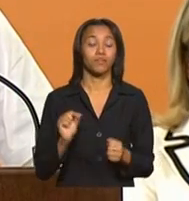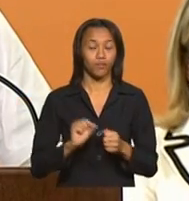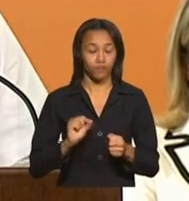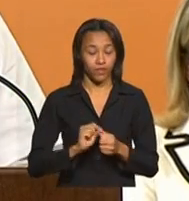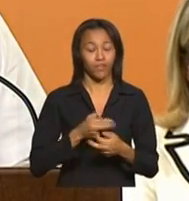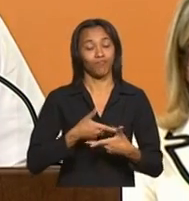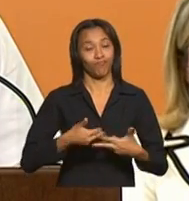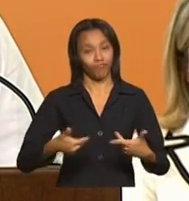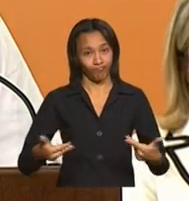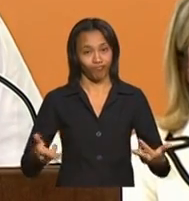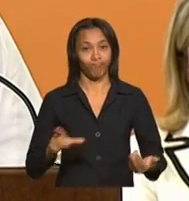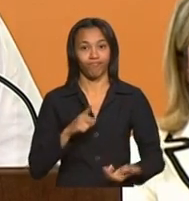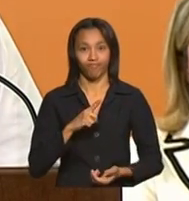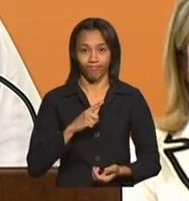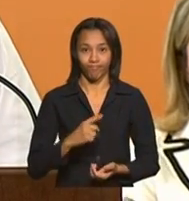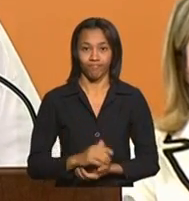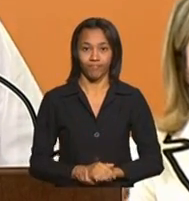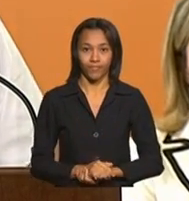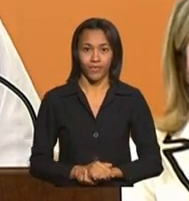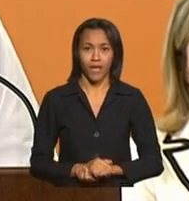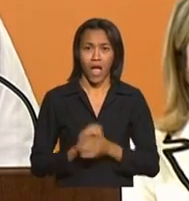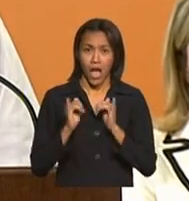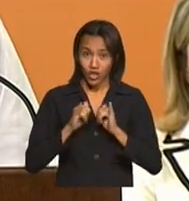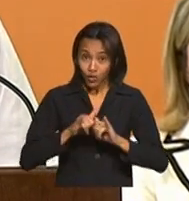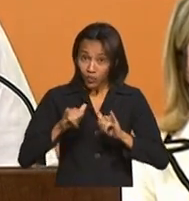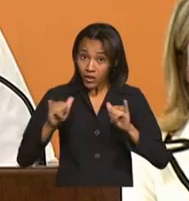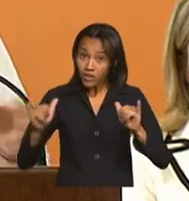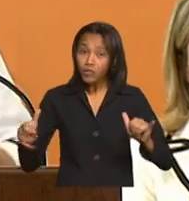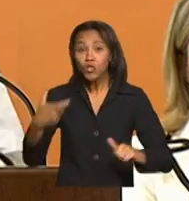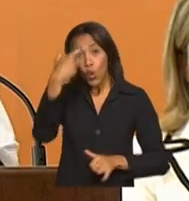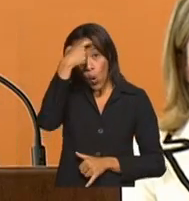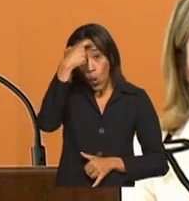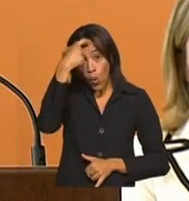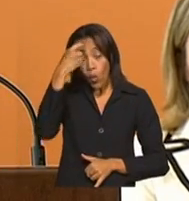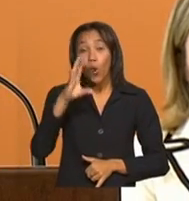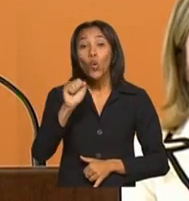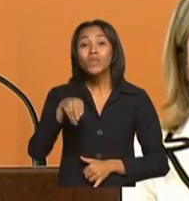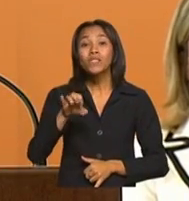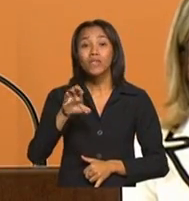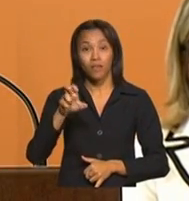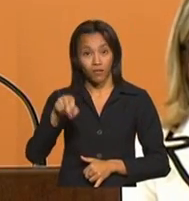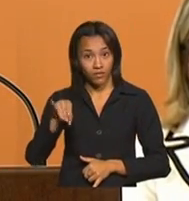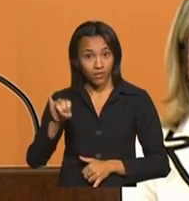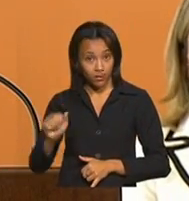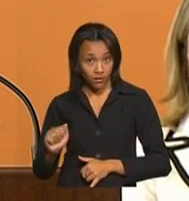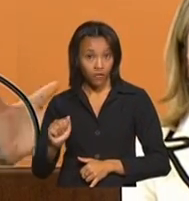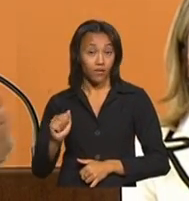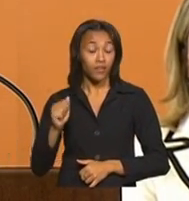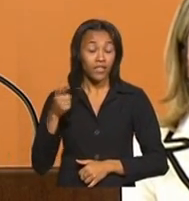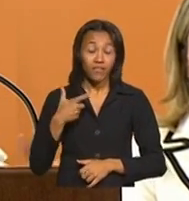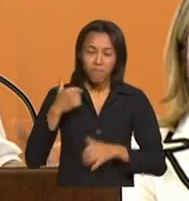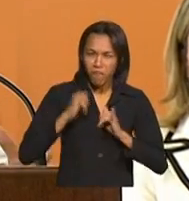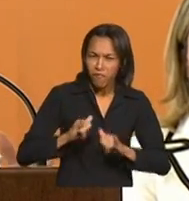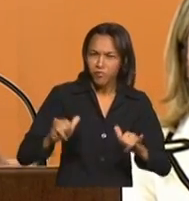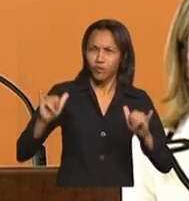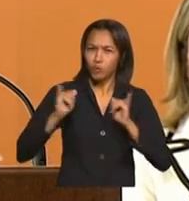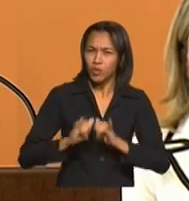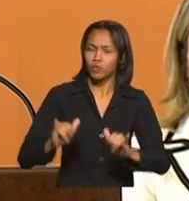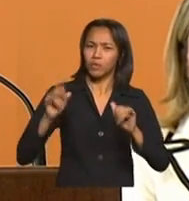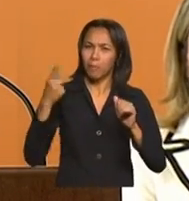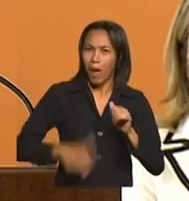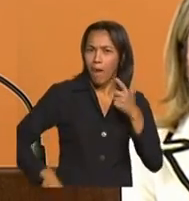fazer. Tanto as campanhas de conscientização, que demonstram que, quando se faz essa campanha e se mobiliza